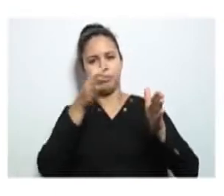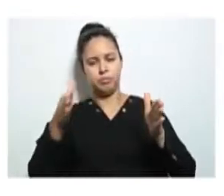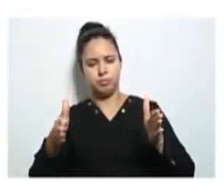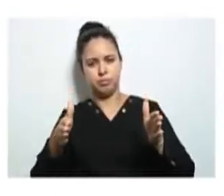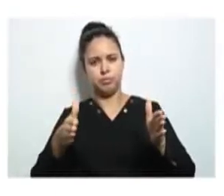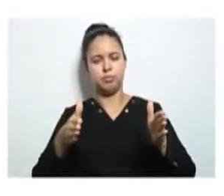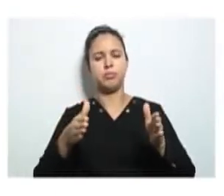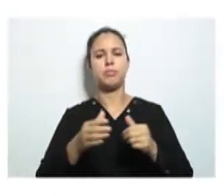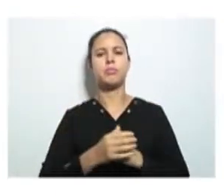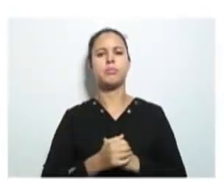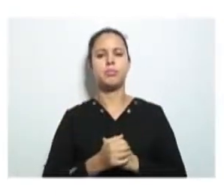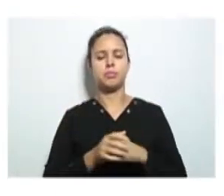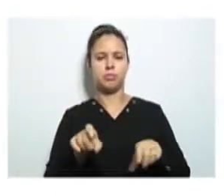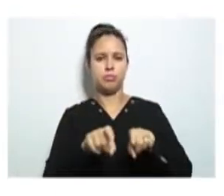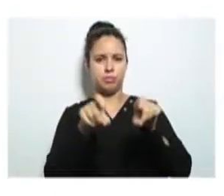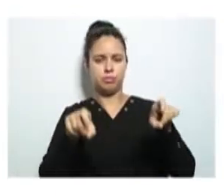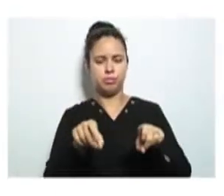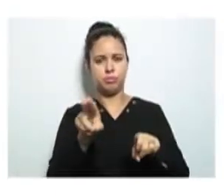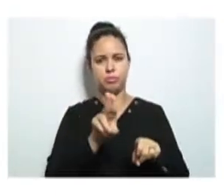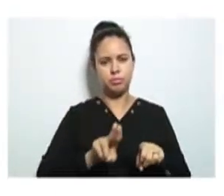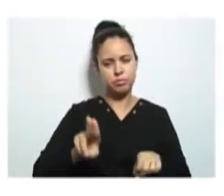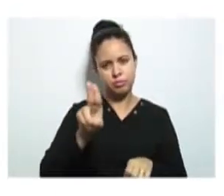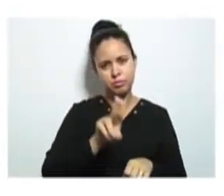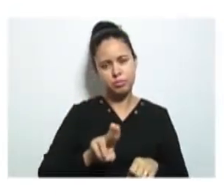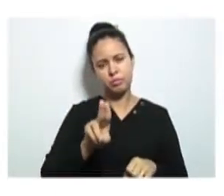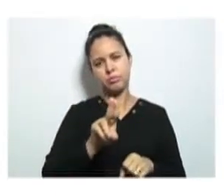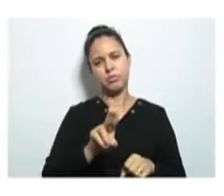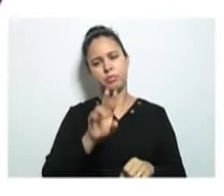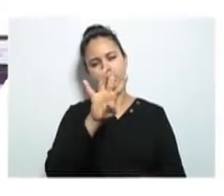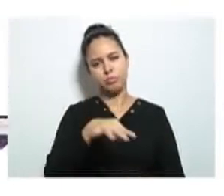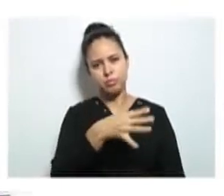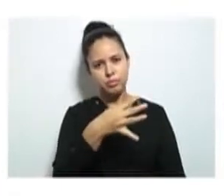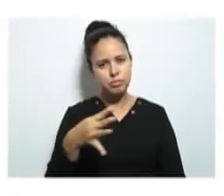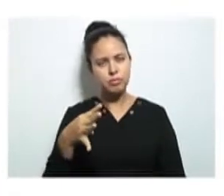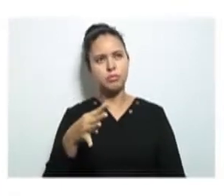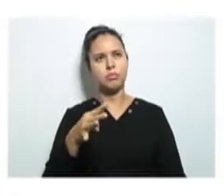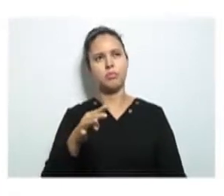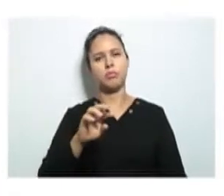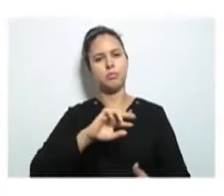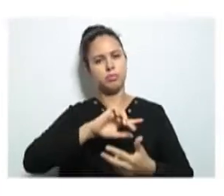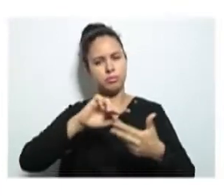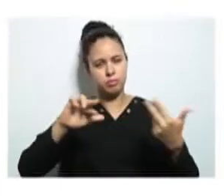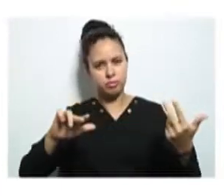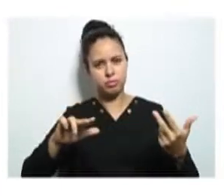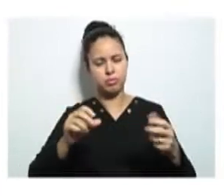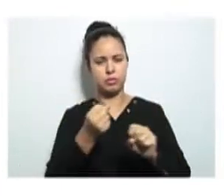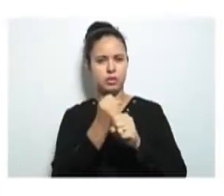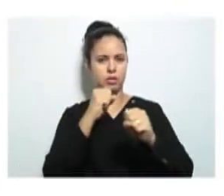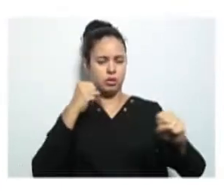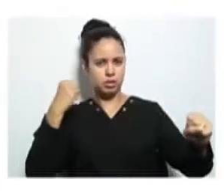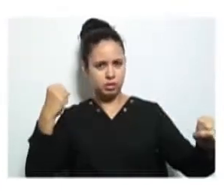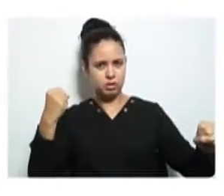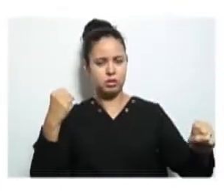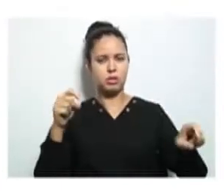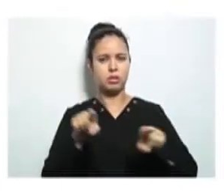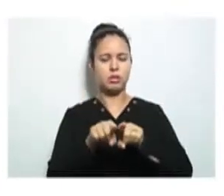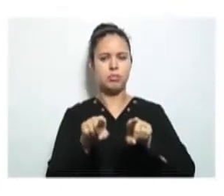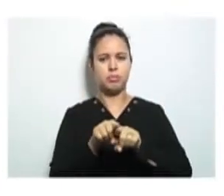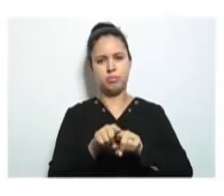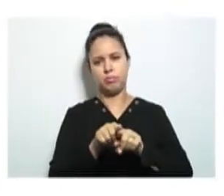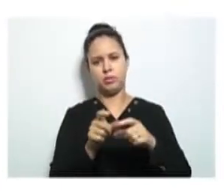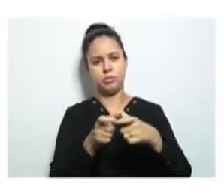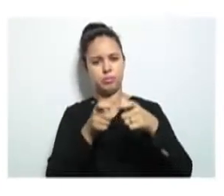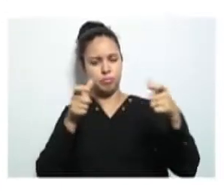1965. O computador utilizava transitores e sistemas em lote. Nesta época, Há também um aumento da velocidade,